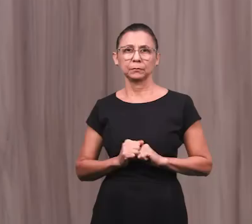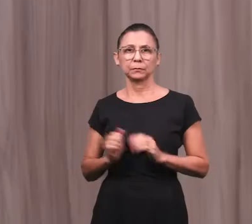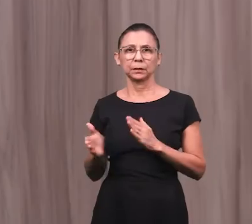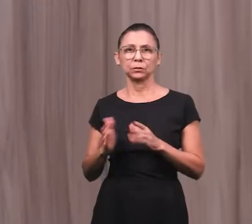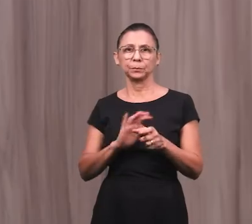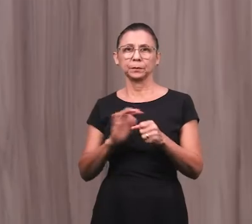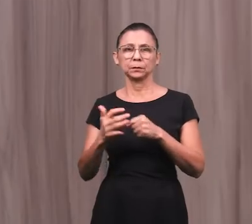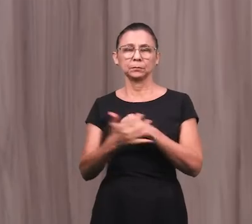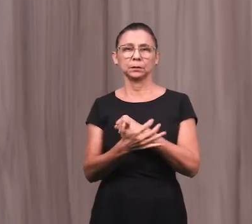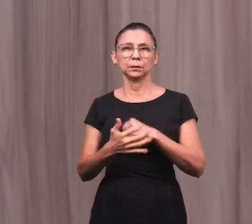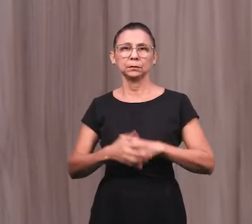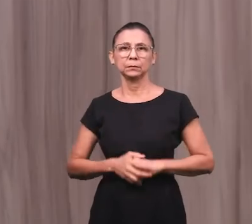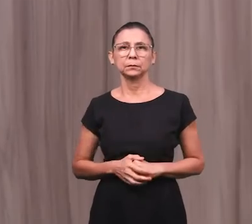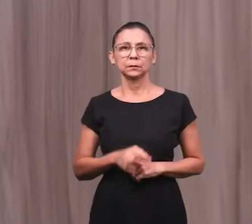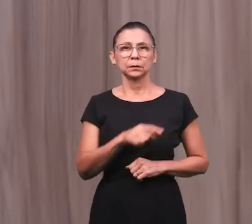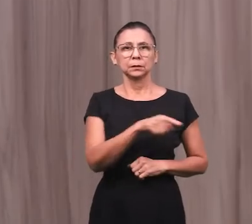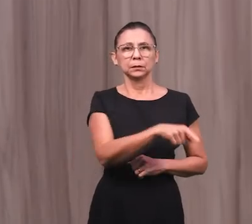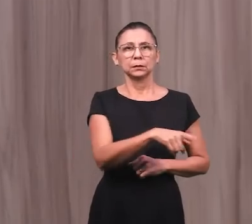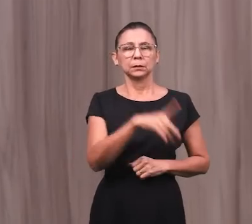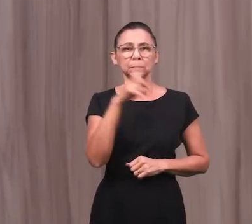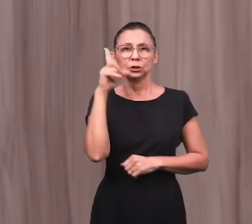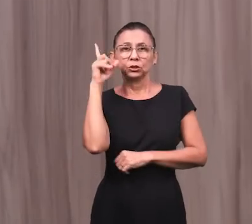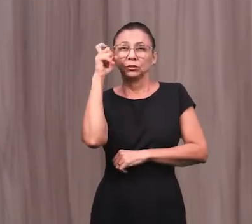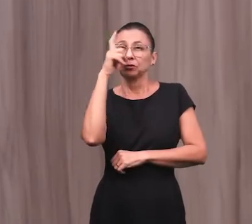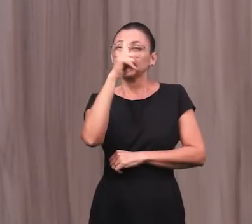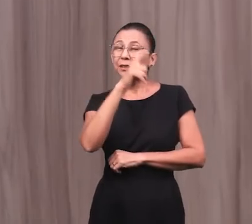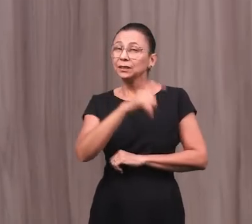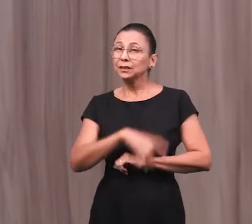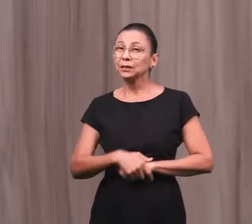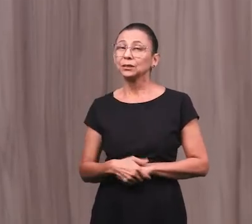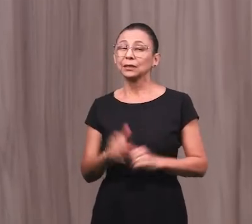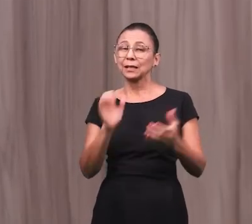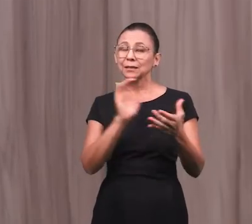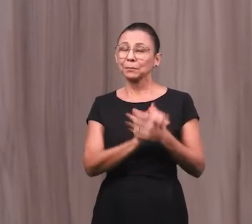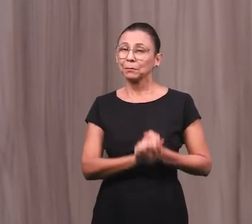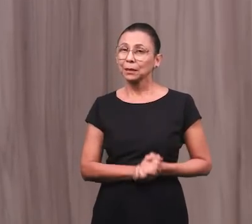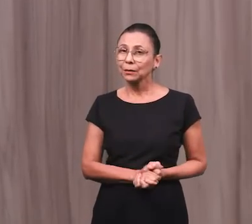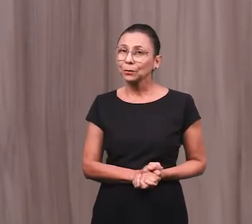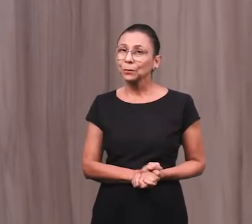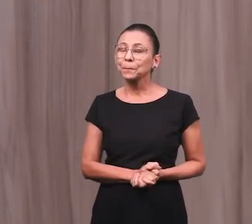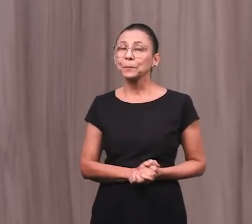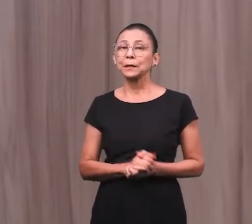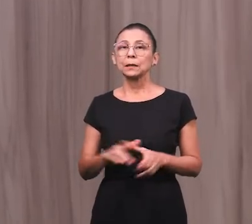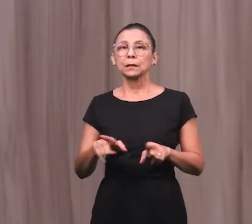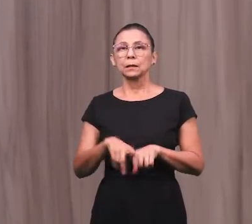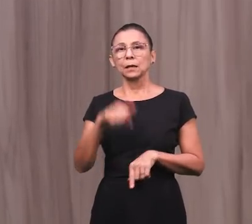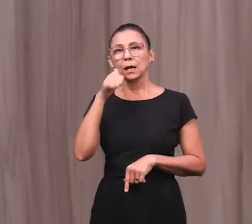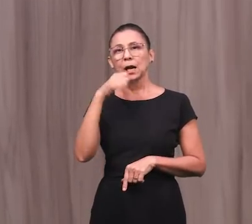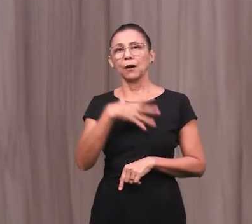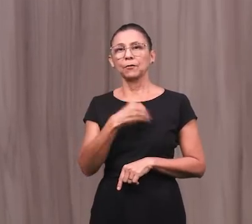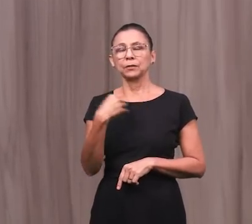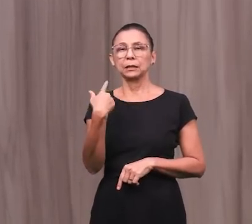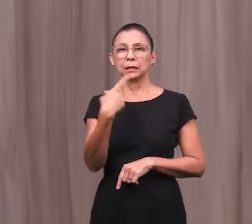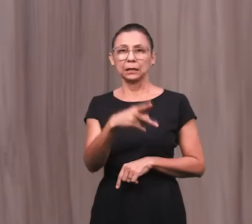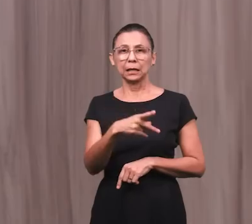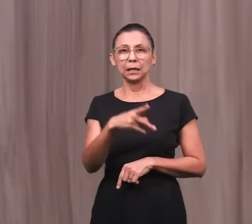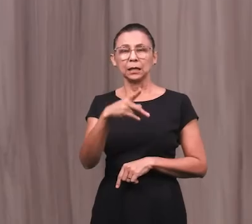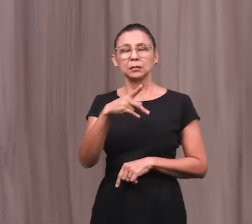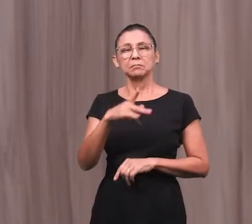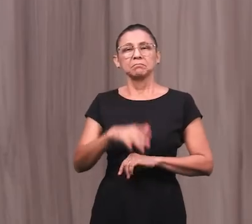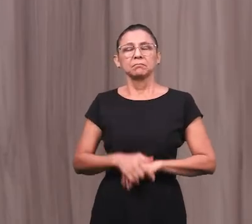passado por dificuldade na sua vida conjugal e a sua filha abandonou a